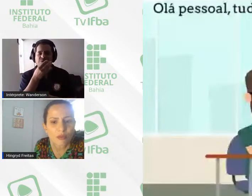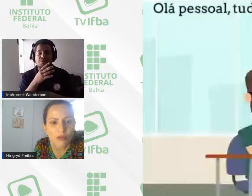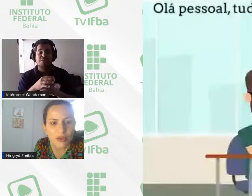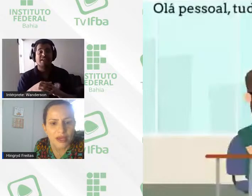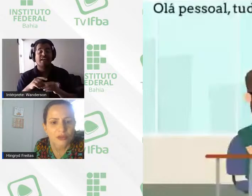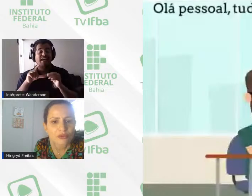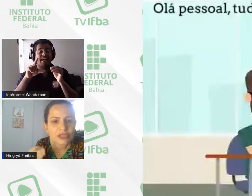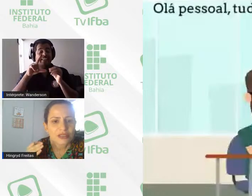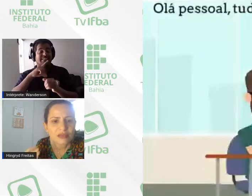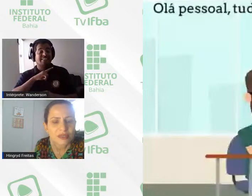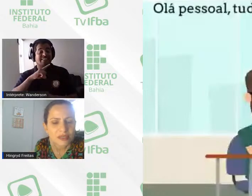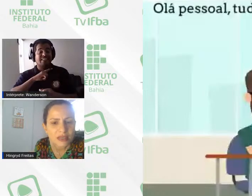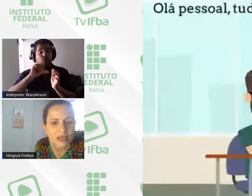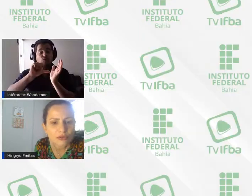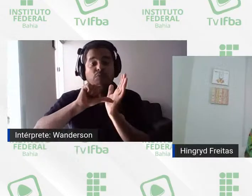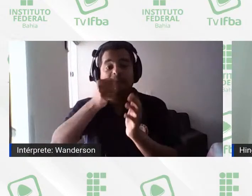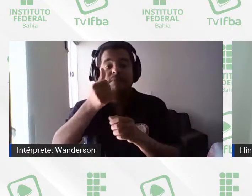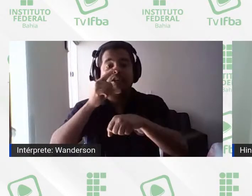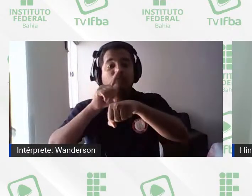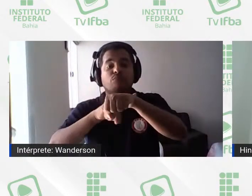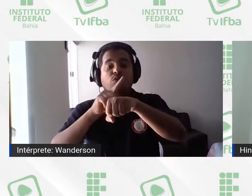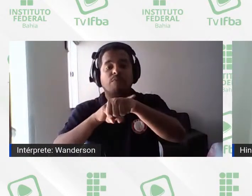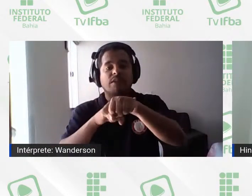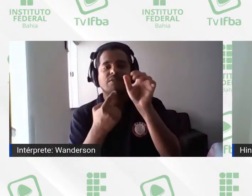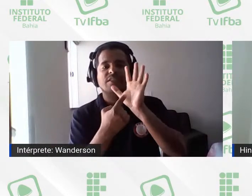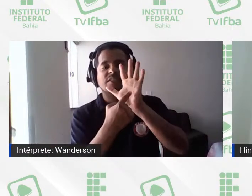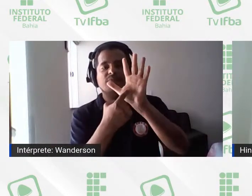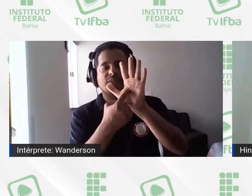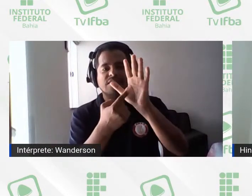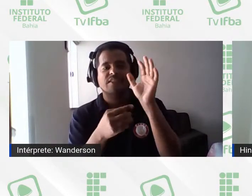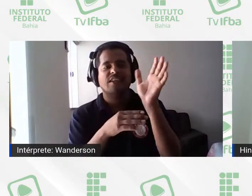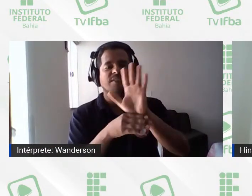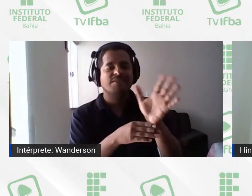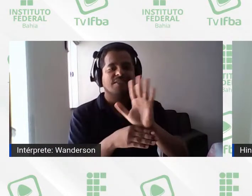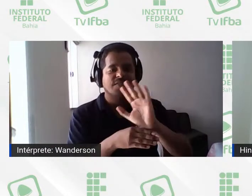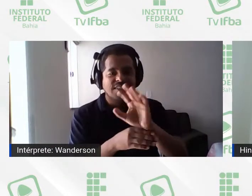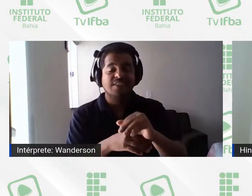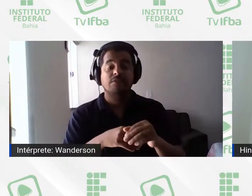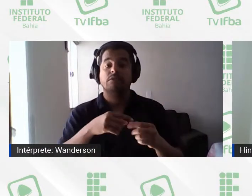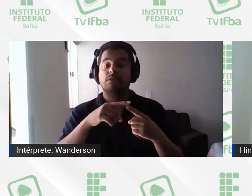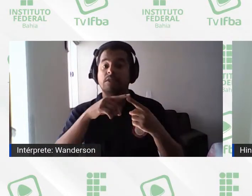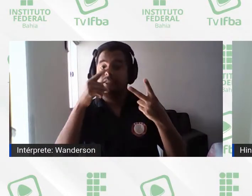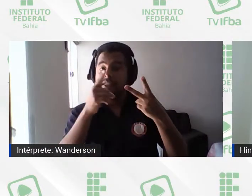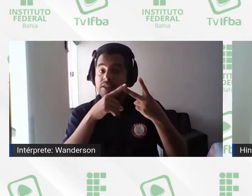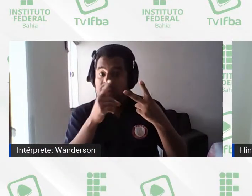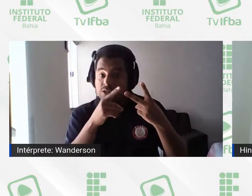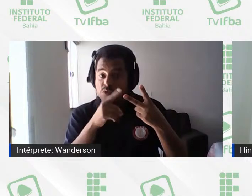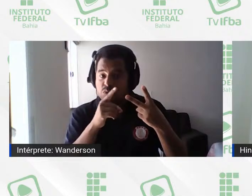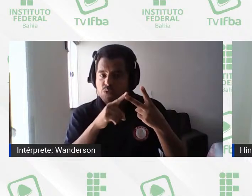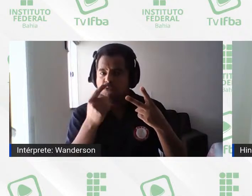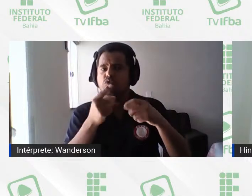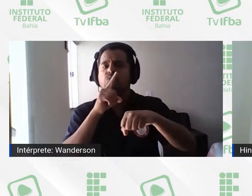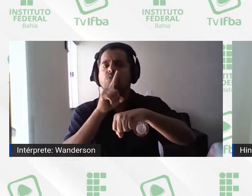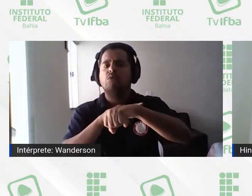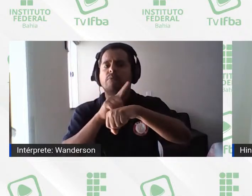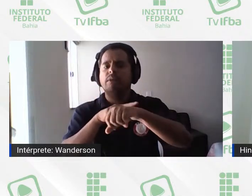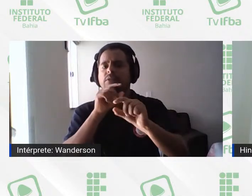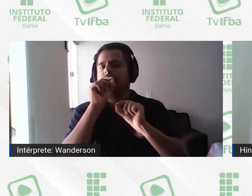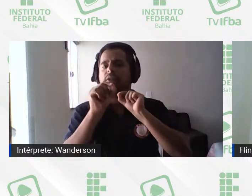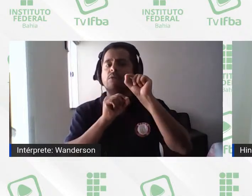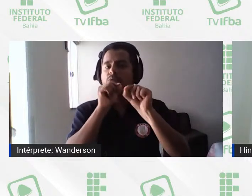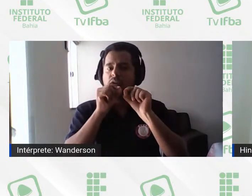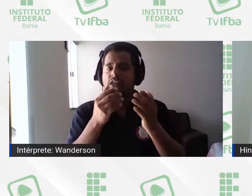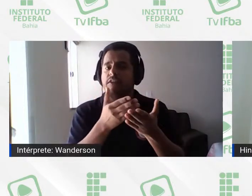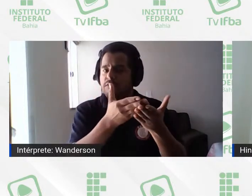o primeiro momento de exibição dos vídeos e um segundo momento, que é o momento no qual